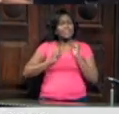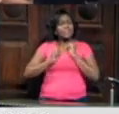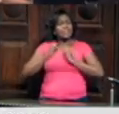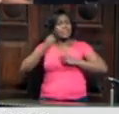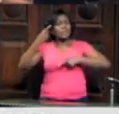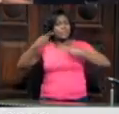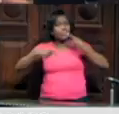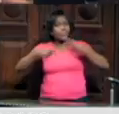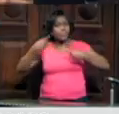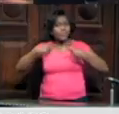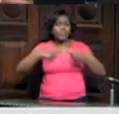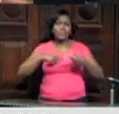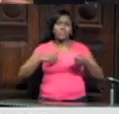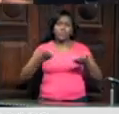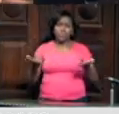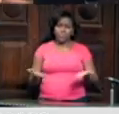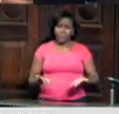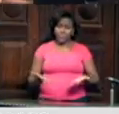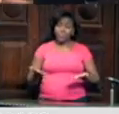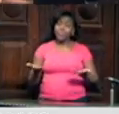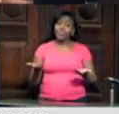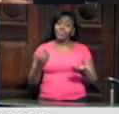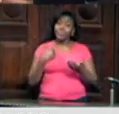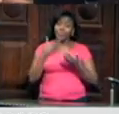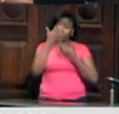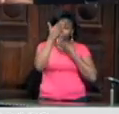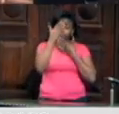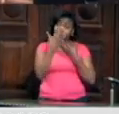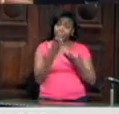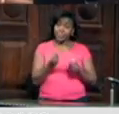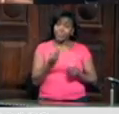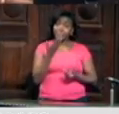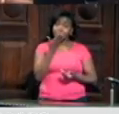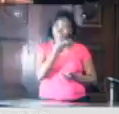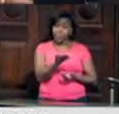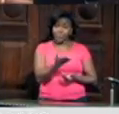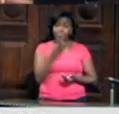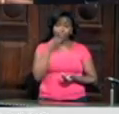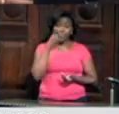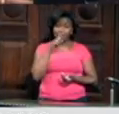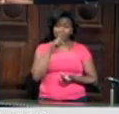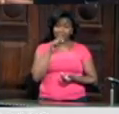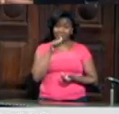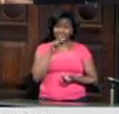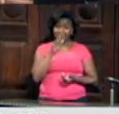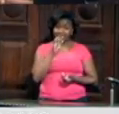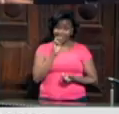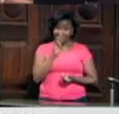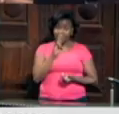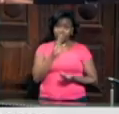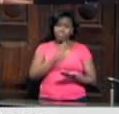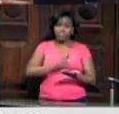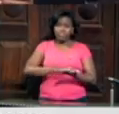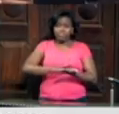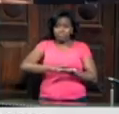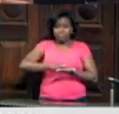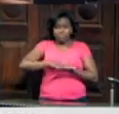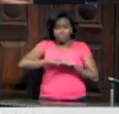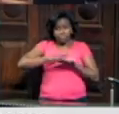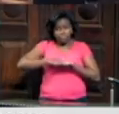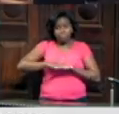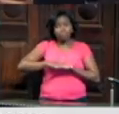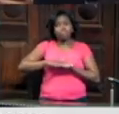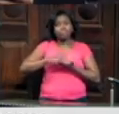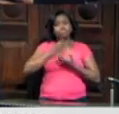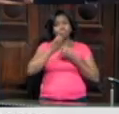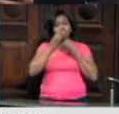neste país. Portanto, eu agradeço muito, meu caro deputado Zaqueu, esta grande homenagem que se faz à